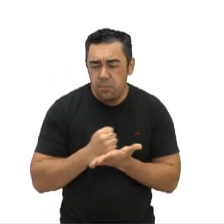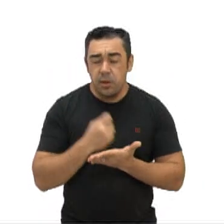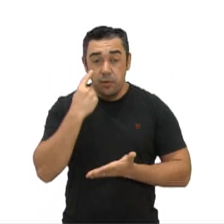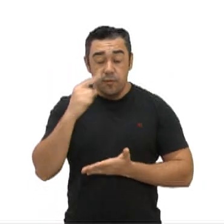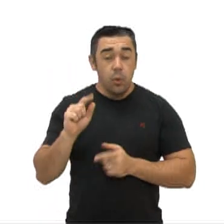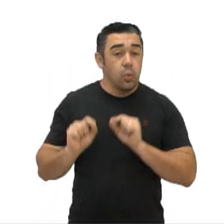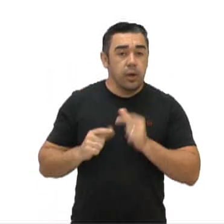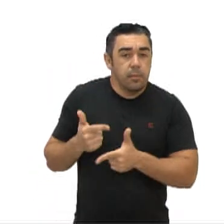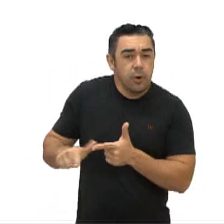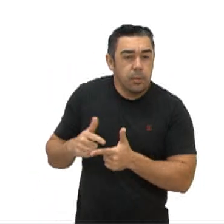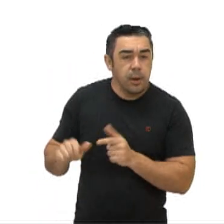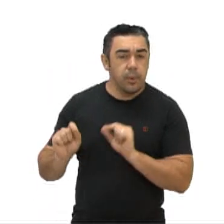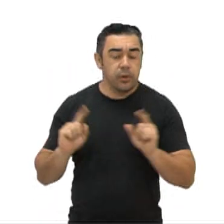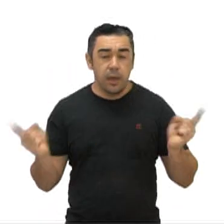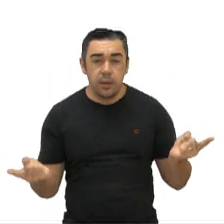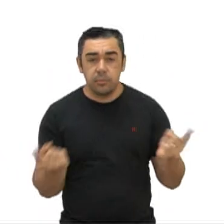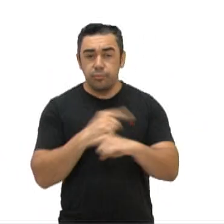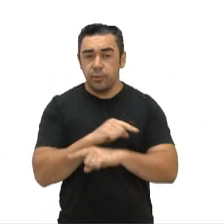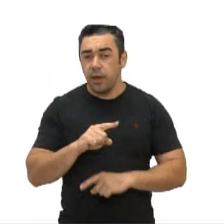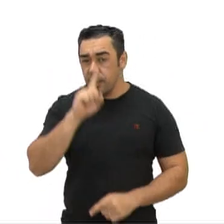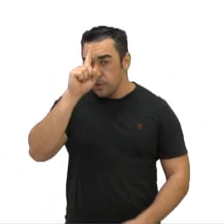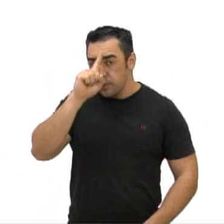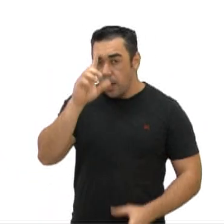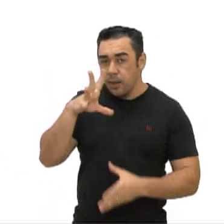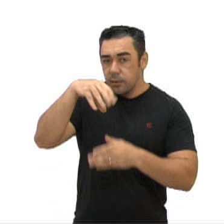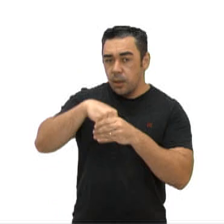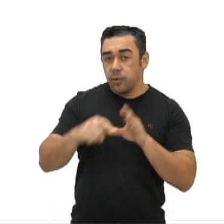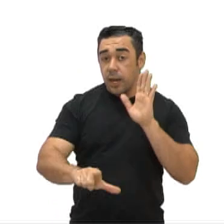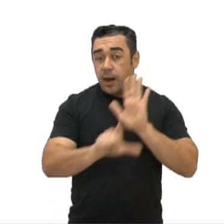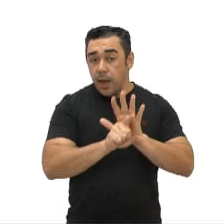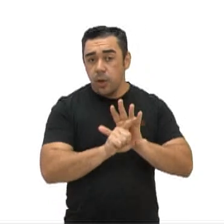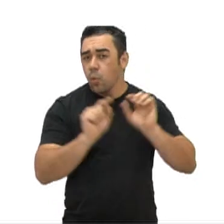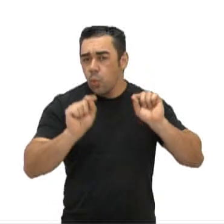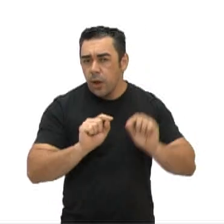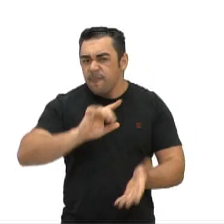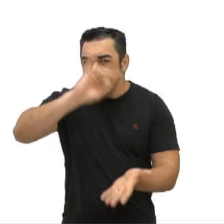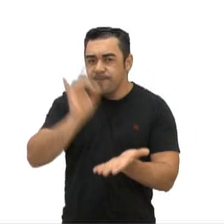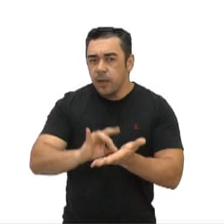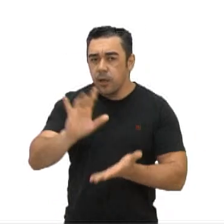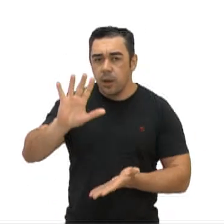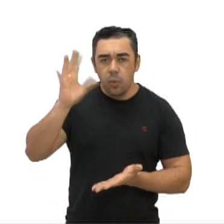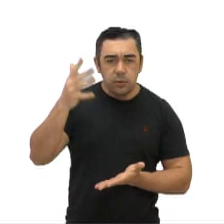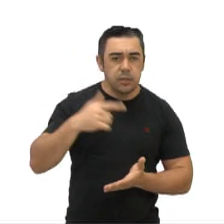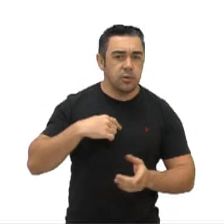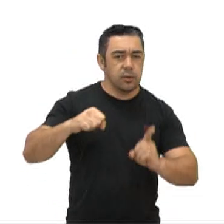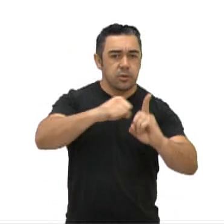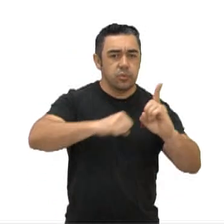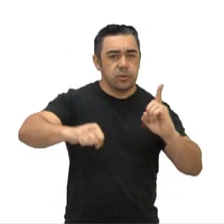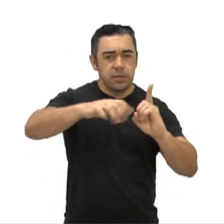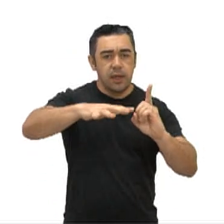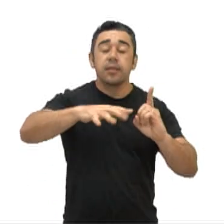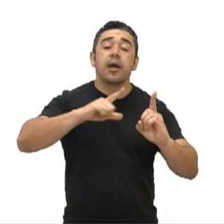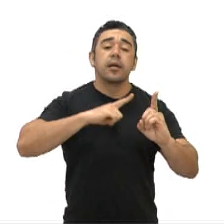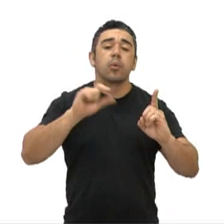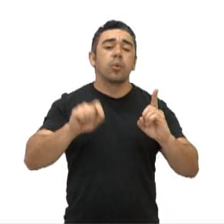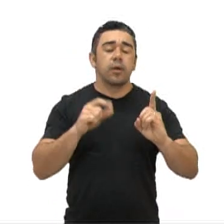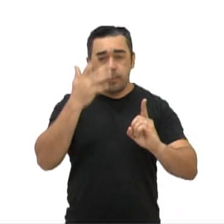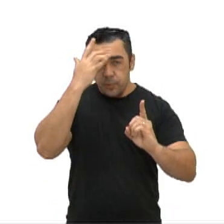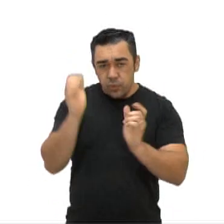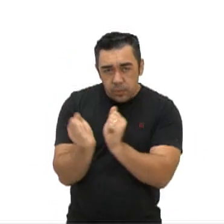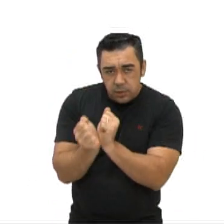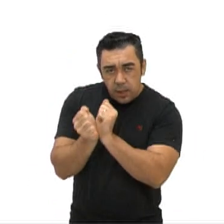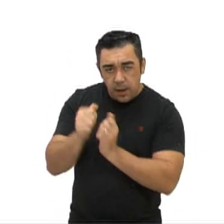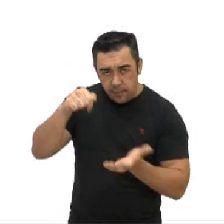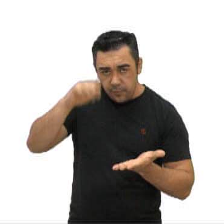essas contradições entre as ideias que continham nessas leis e o que de fato acontecia socialmente com essa população escrava aqui no